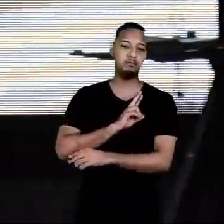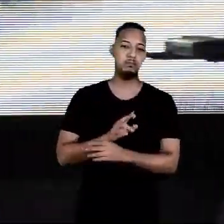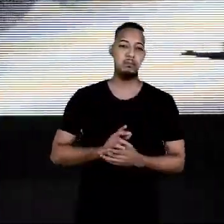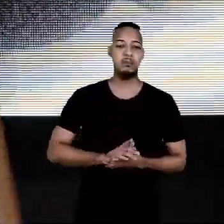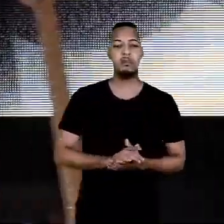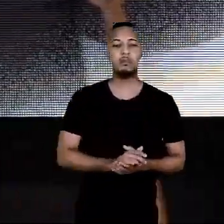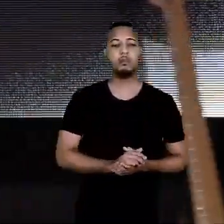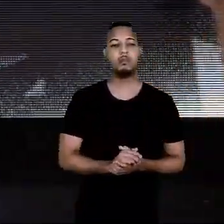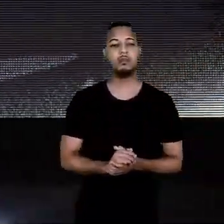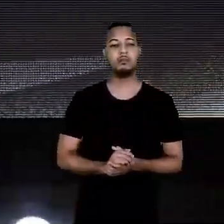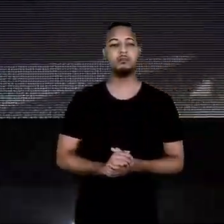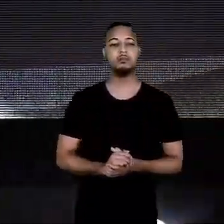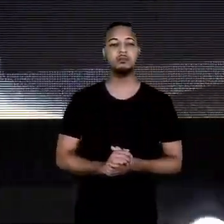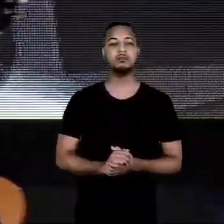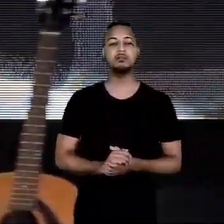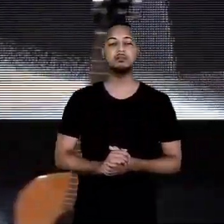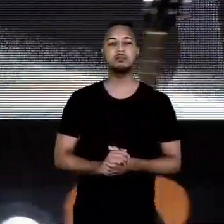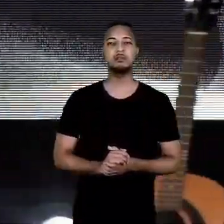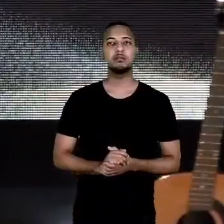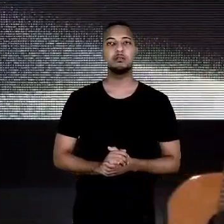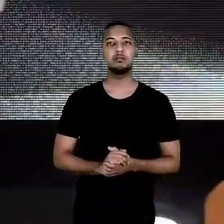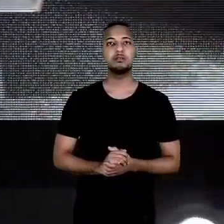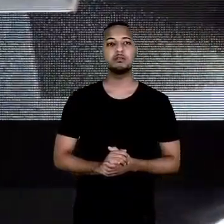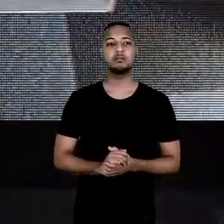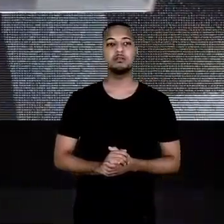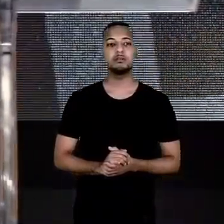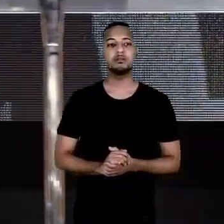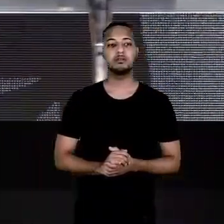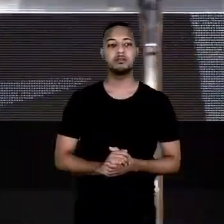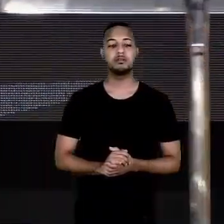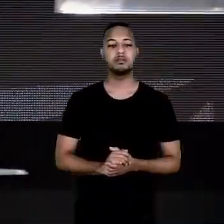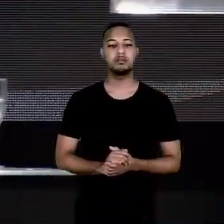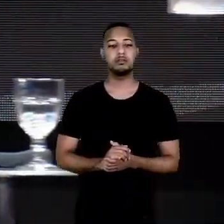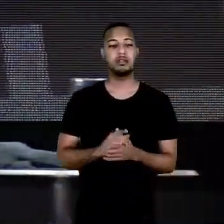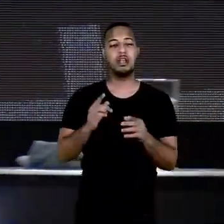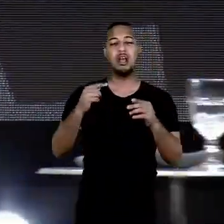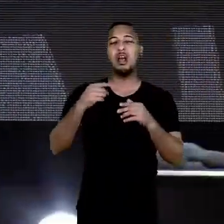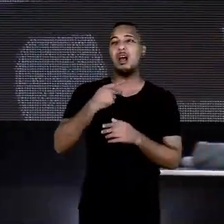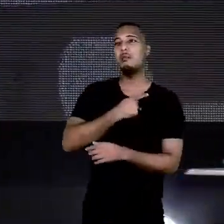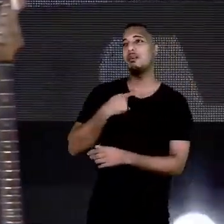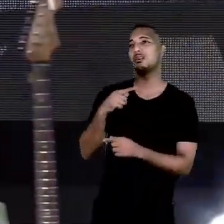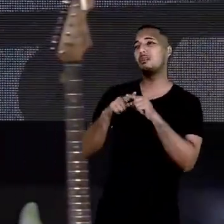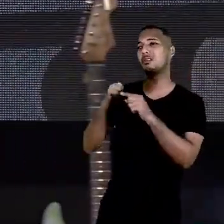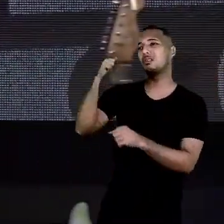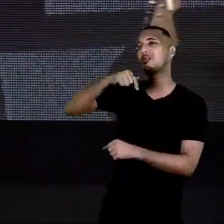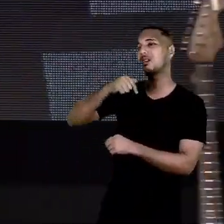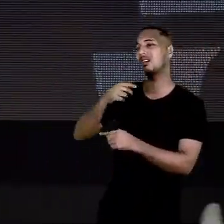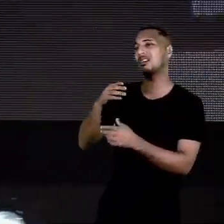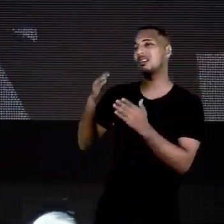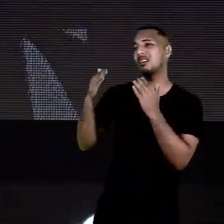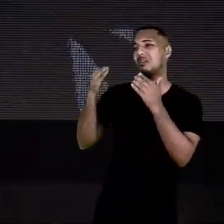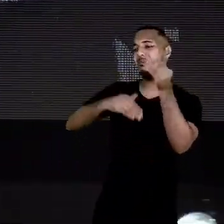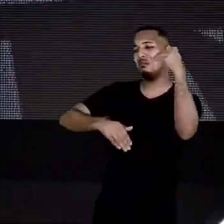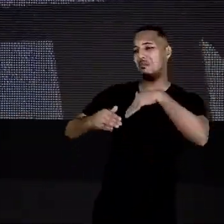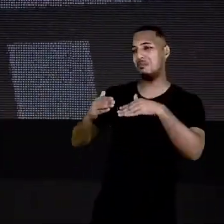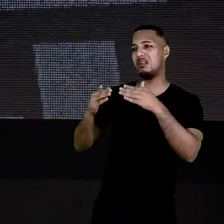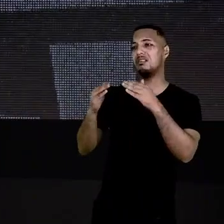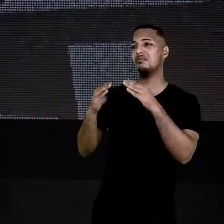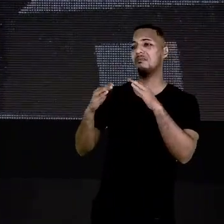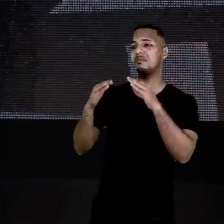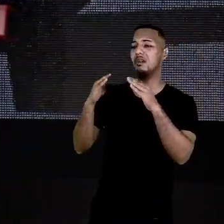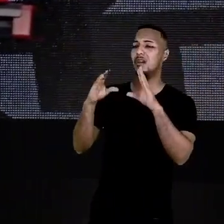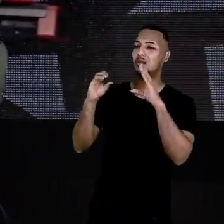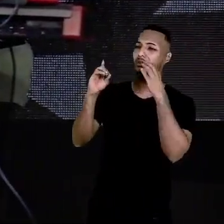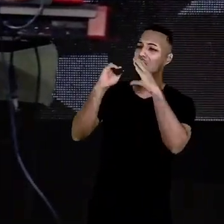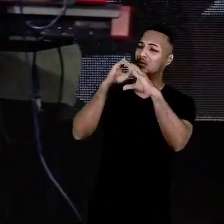Ah, pastor, mas eu estou aqui na igreja, eu tenho orado tanto para